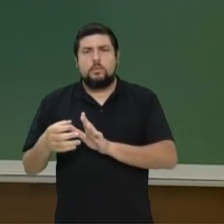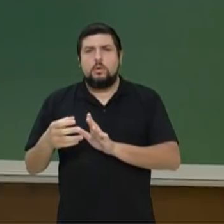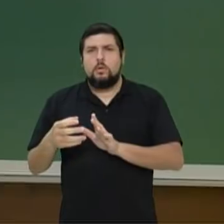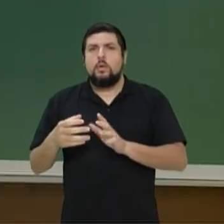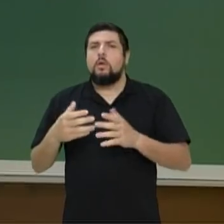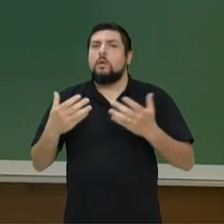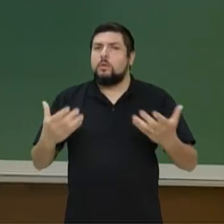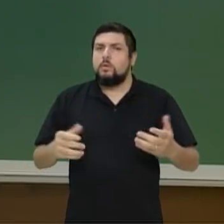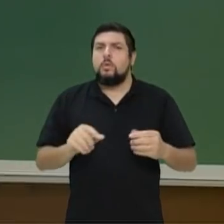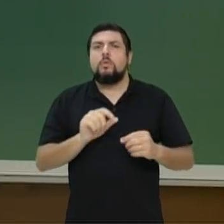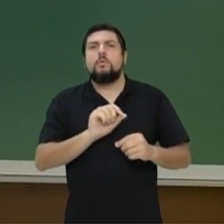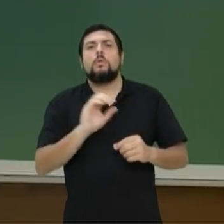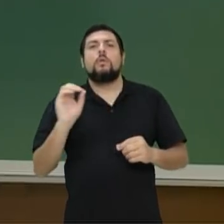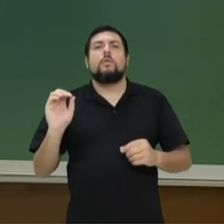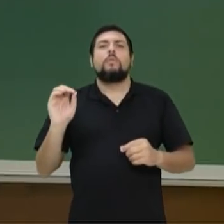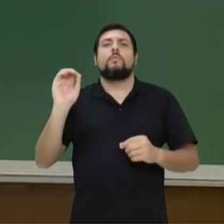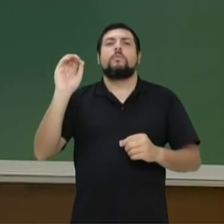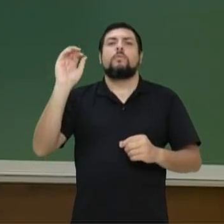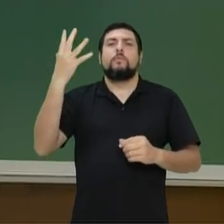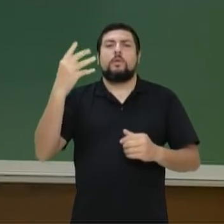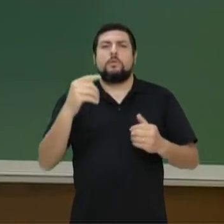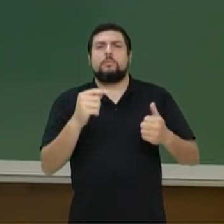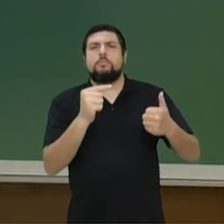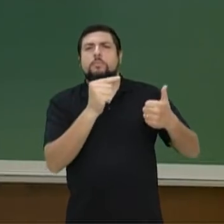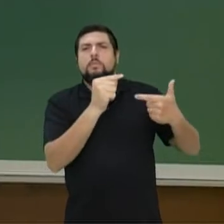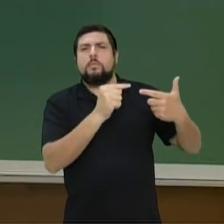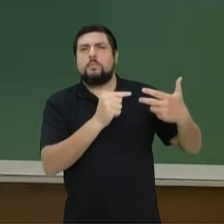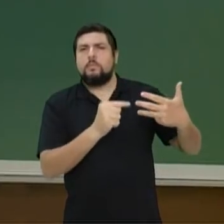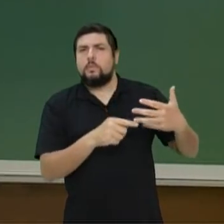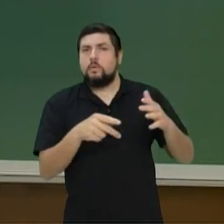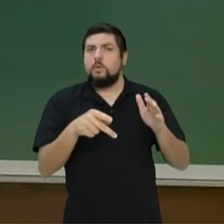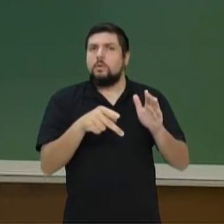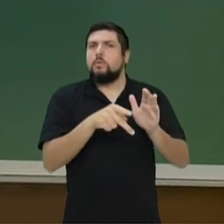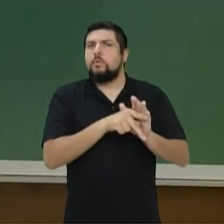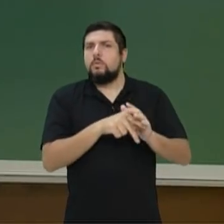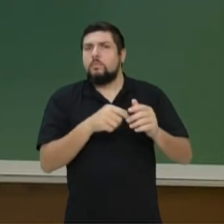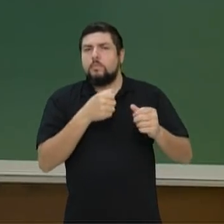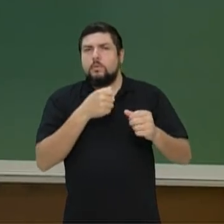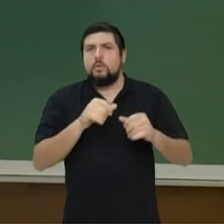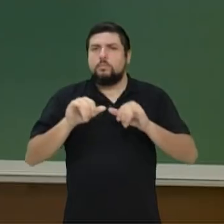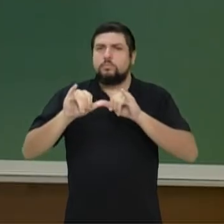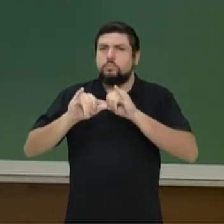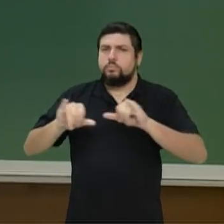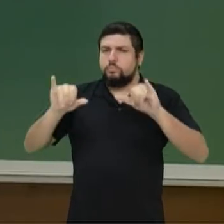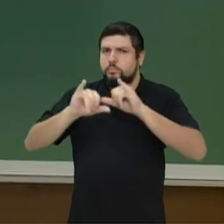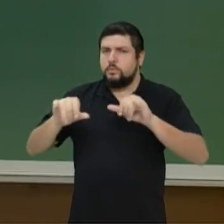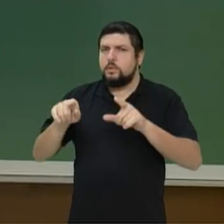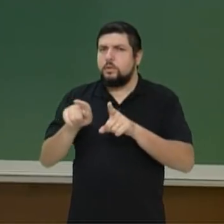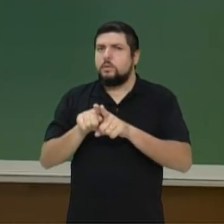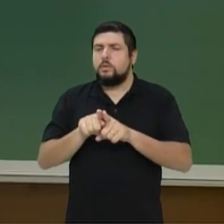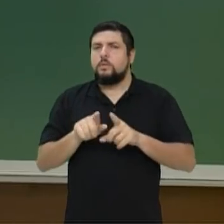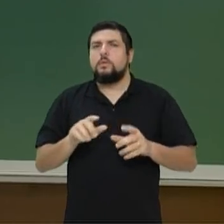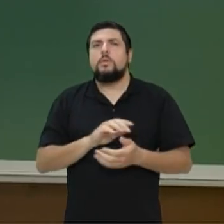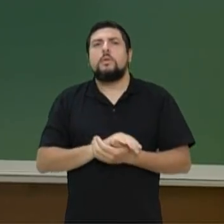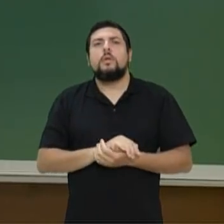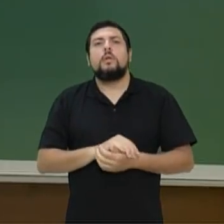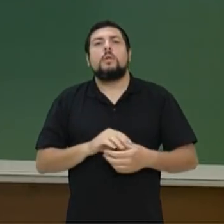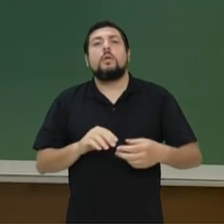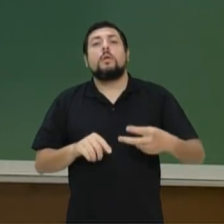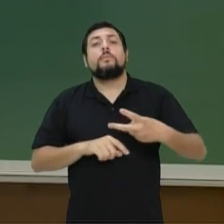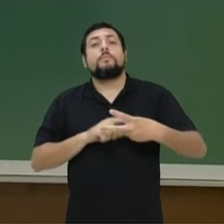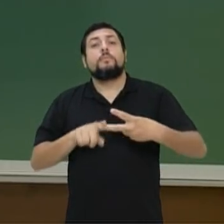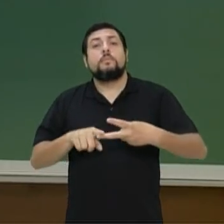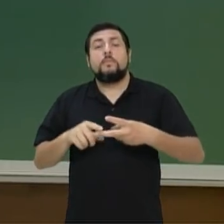do fato, né? Uma das características que é da notícia também, não é mesmo? Falamos